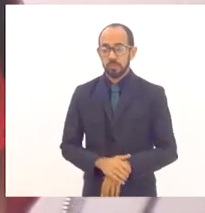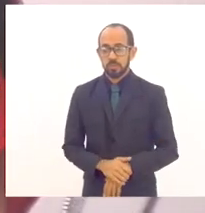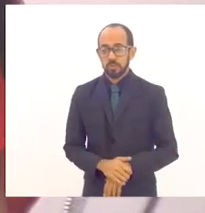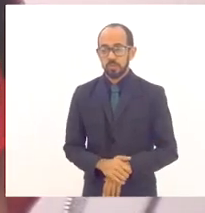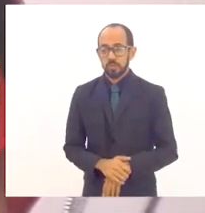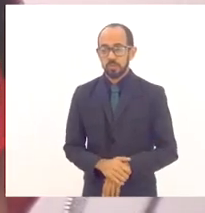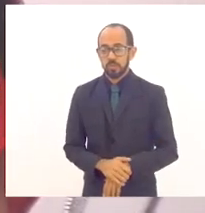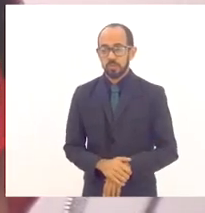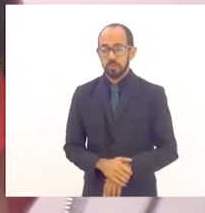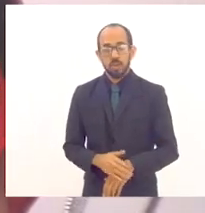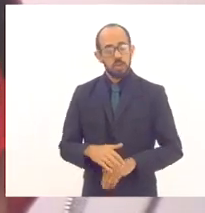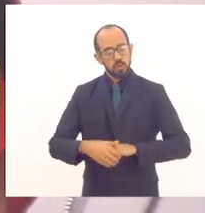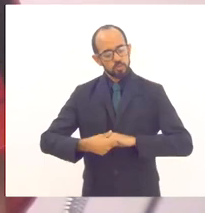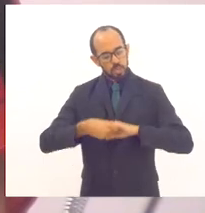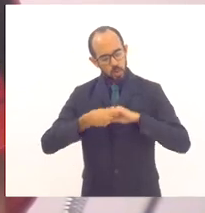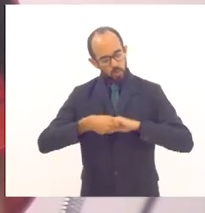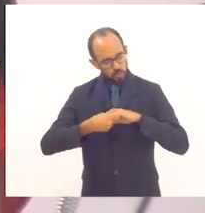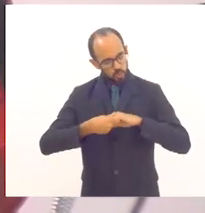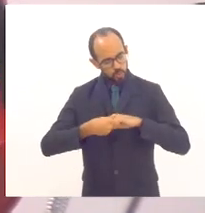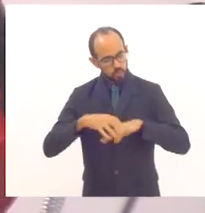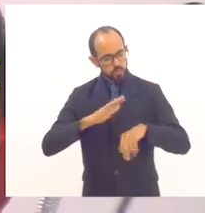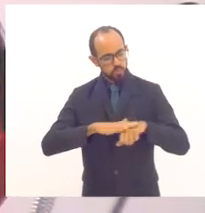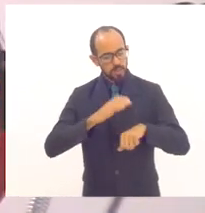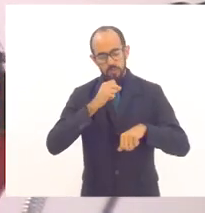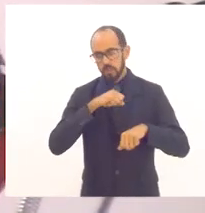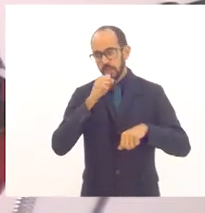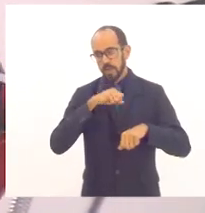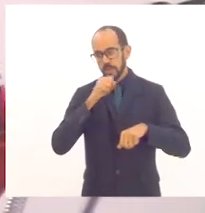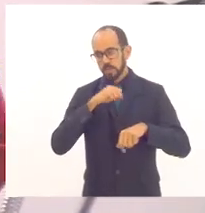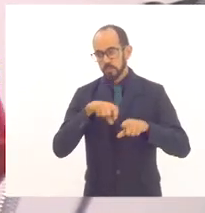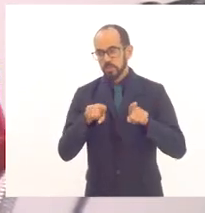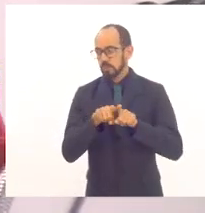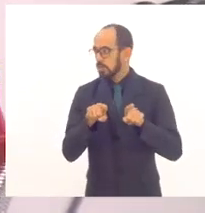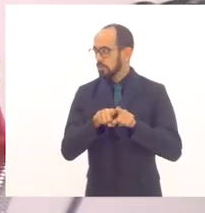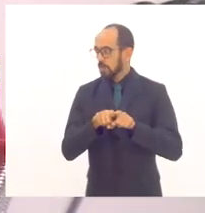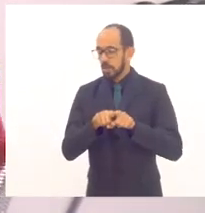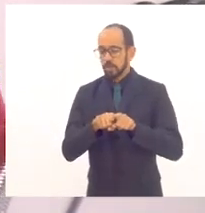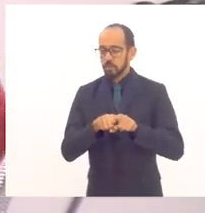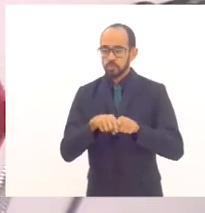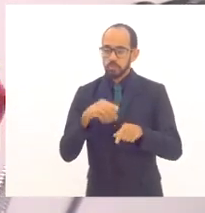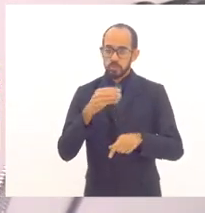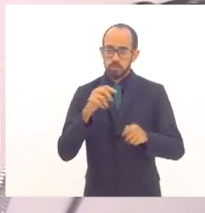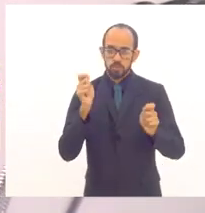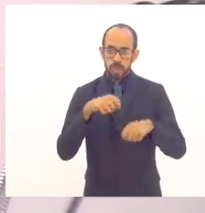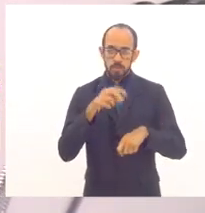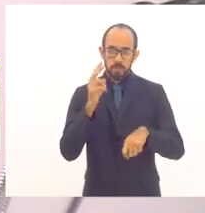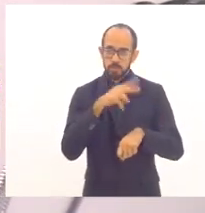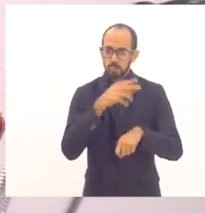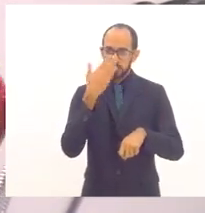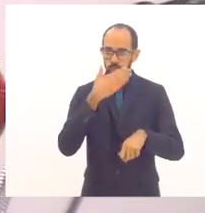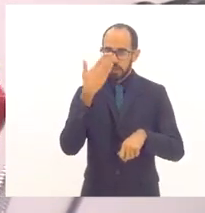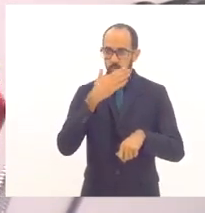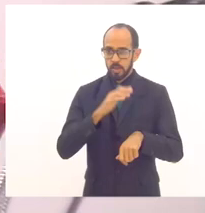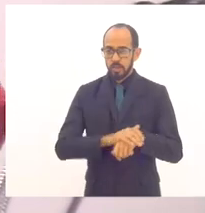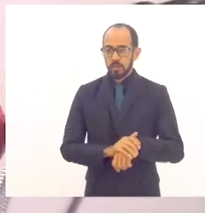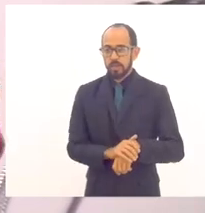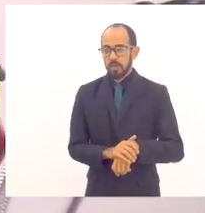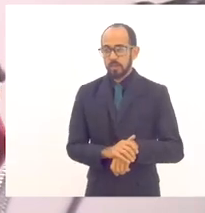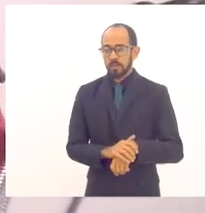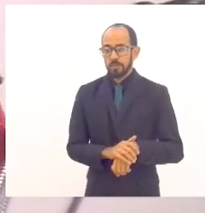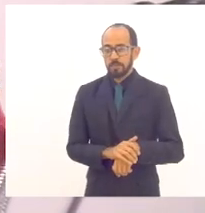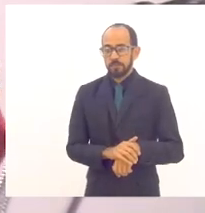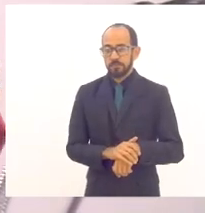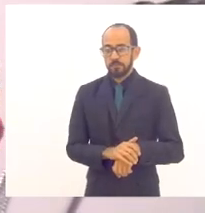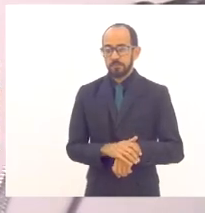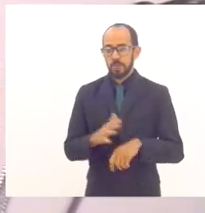mais velhos, aos meus mais novos, aos meus visíveis e invisíveis, os encantados, para fazer